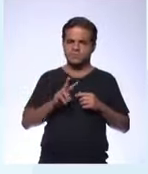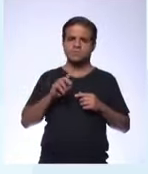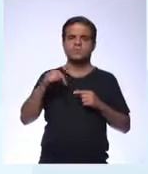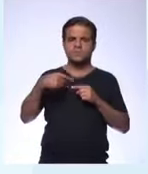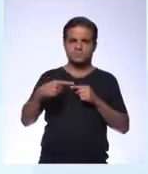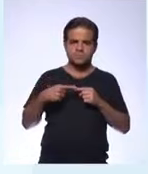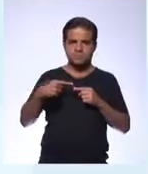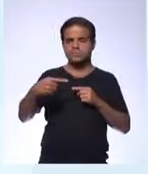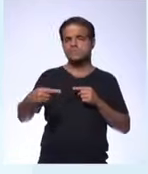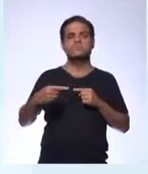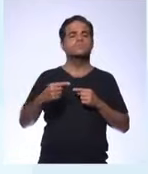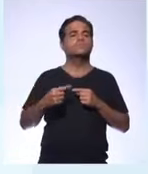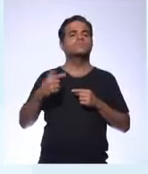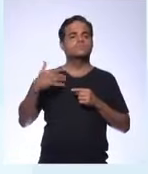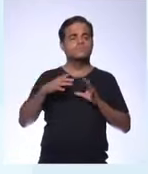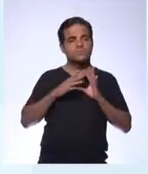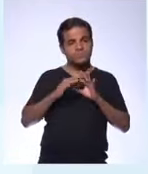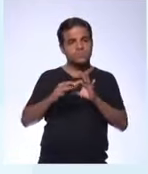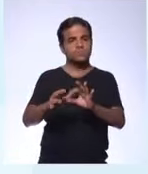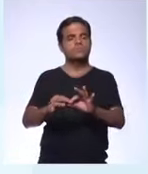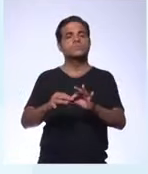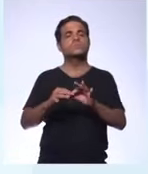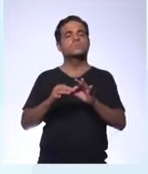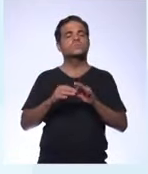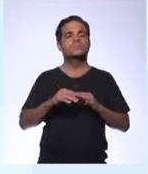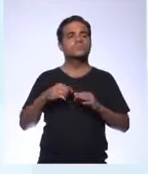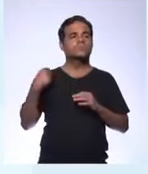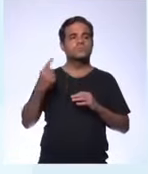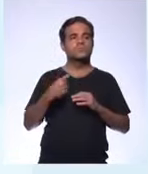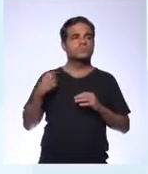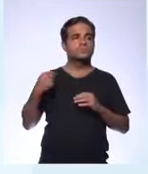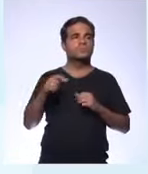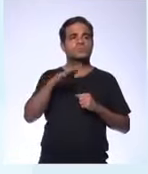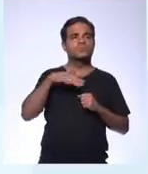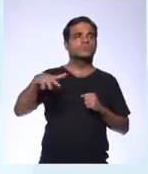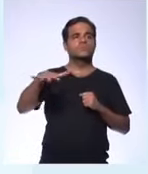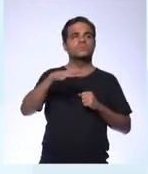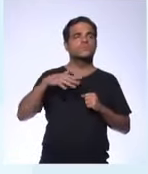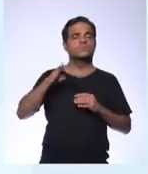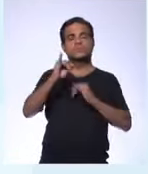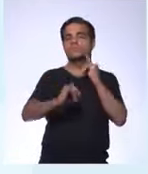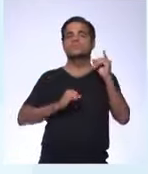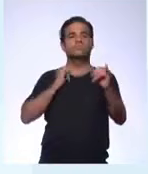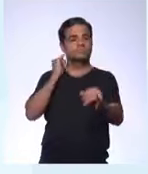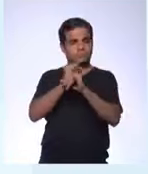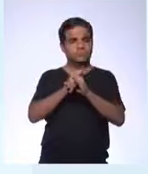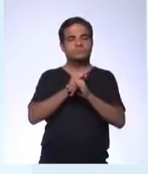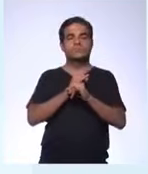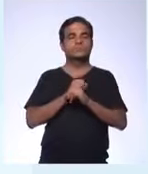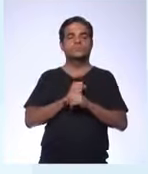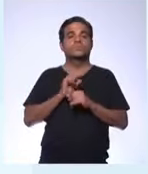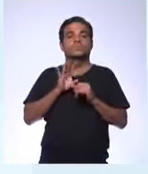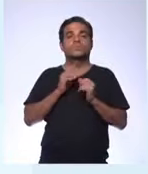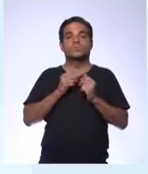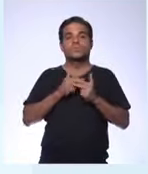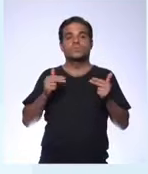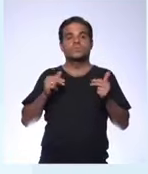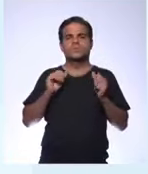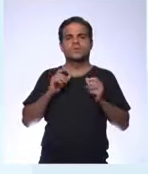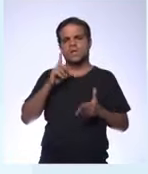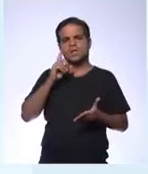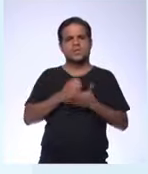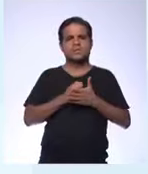para frente, contextualizada num cenário internacional, né? Não foi uma coisa assim, vamos